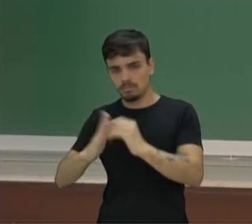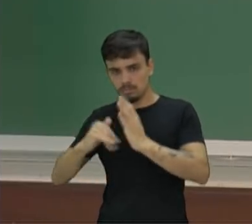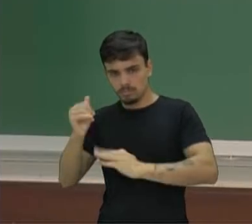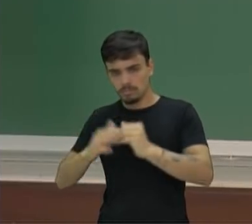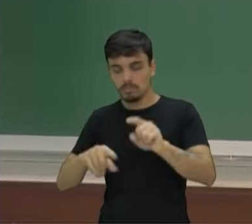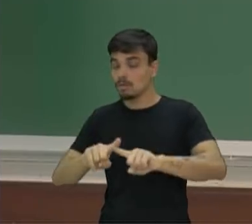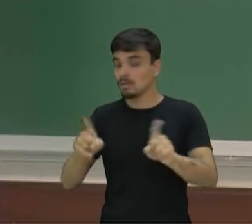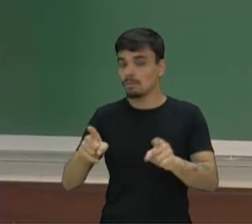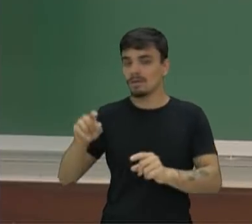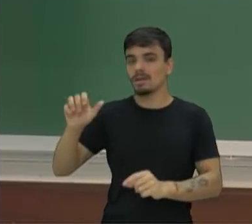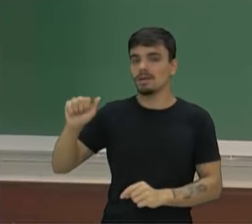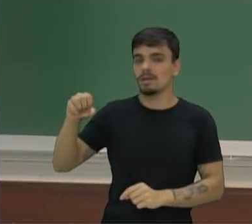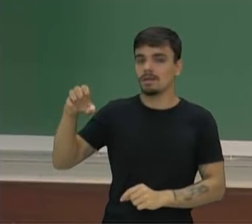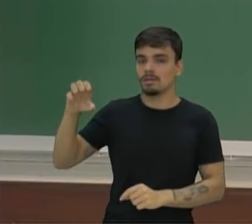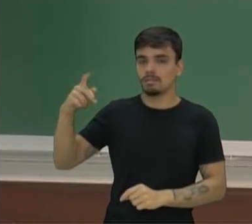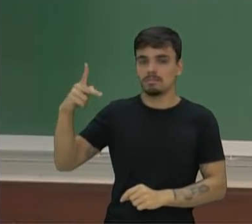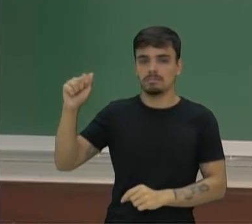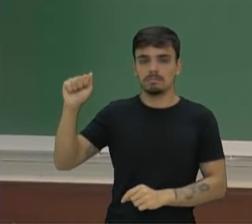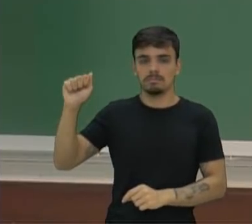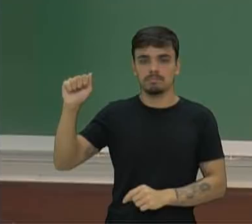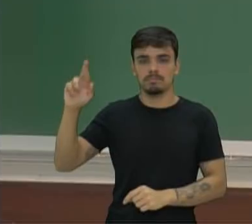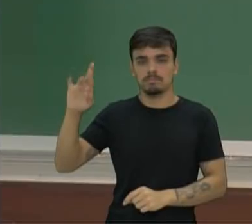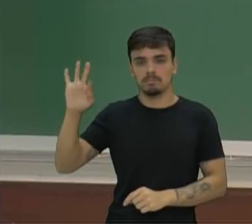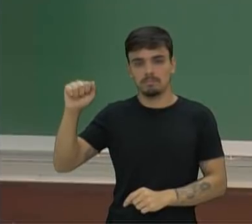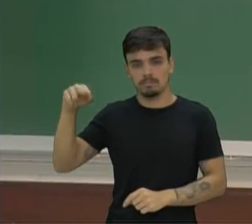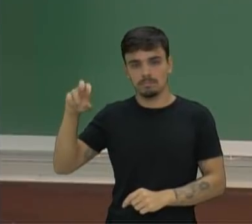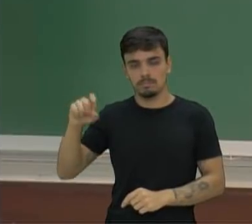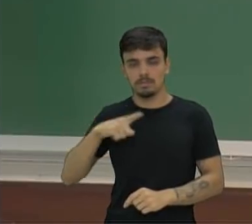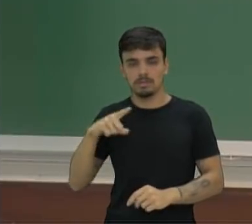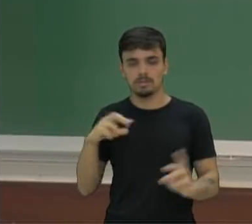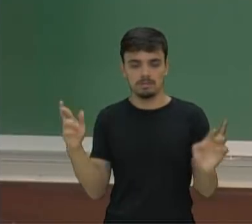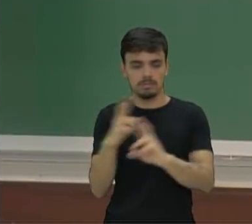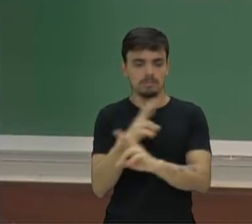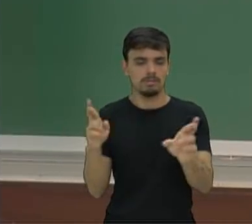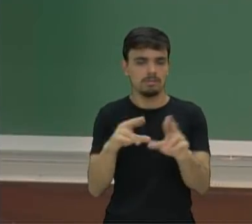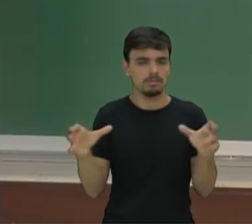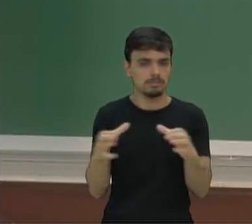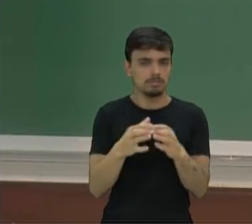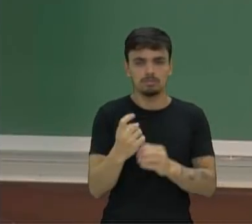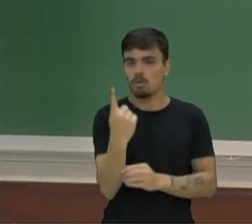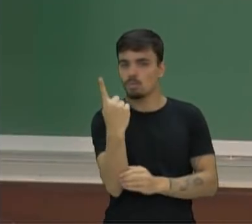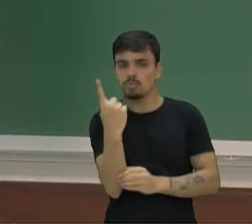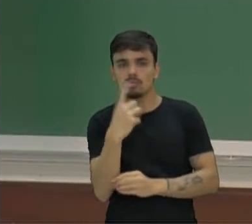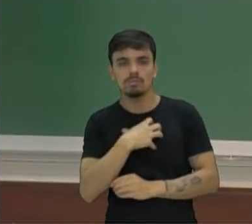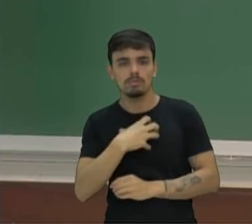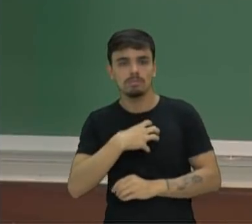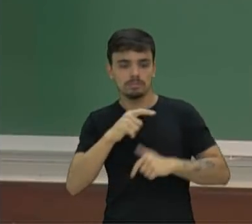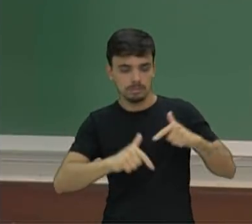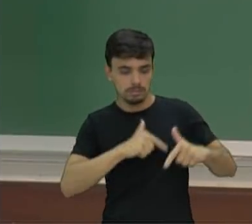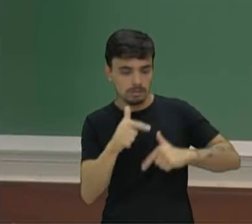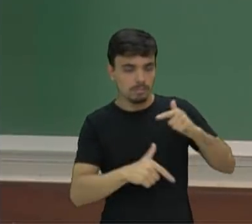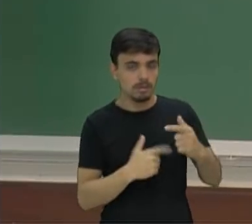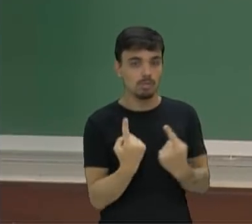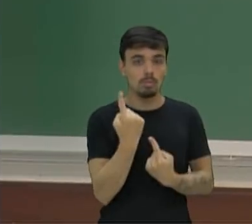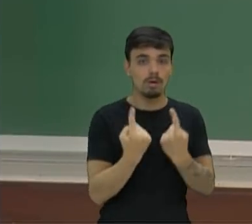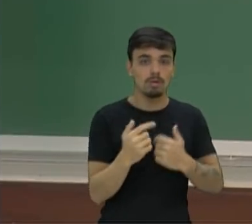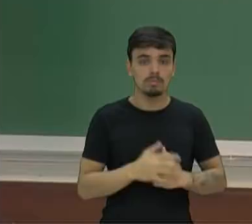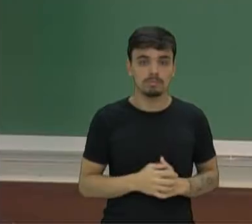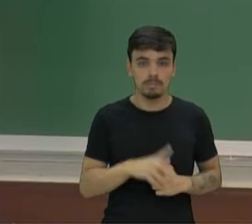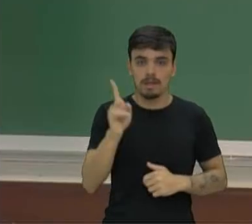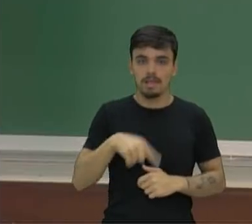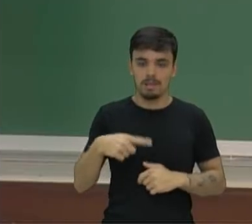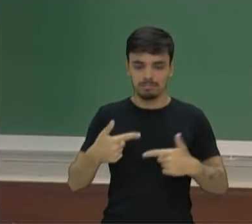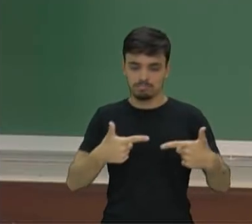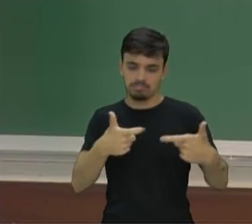os espartanos estavam, como vocês viram na aula passada, ligados exclusivamente a um tipo de atividade. Qual era? A